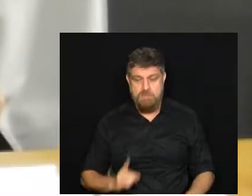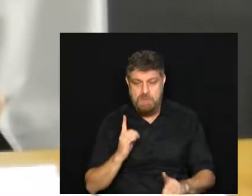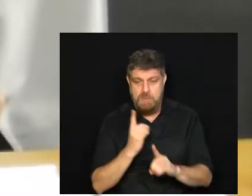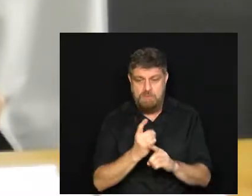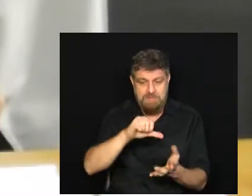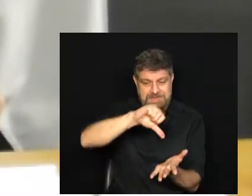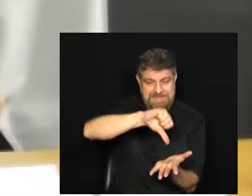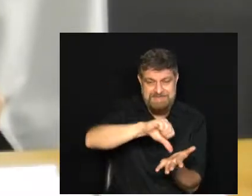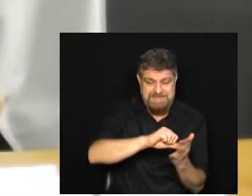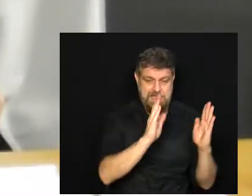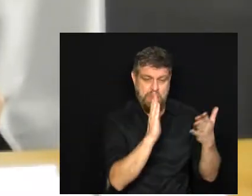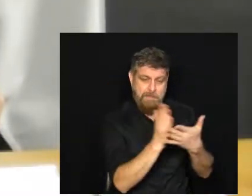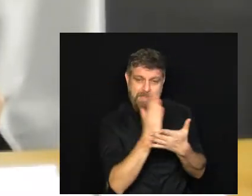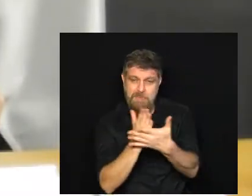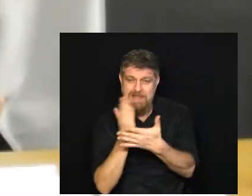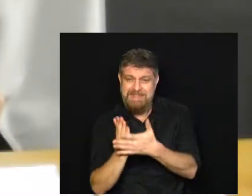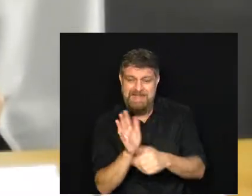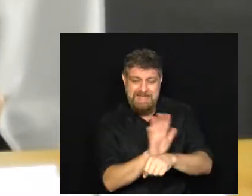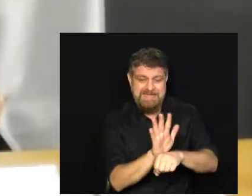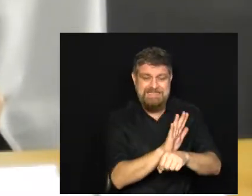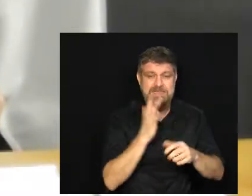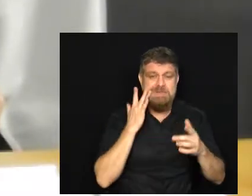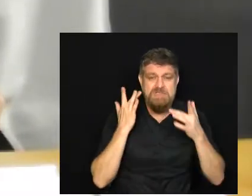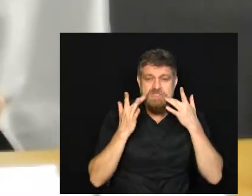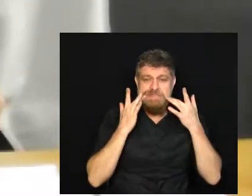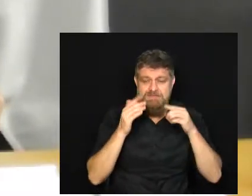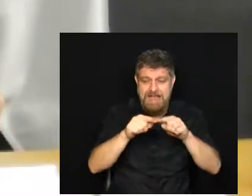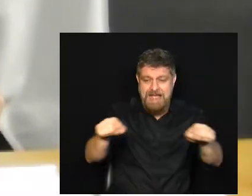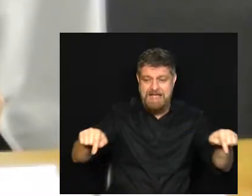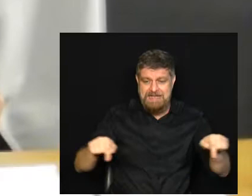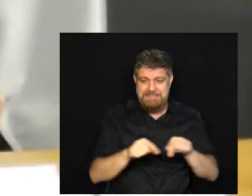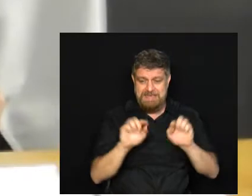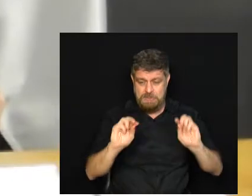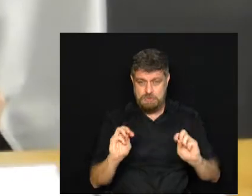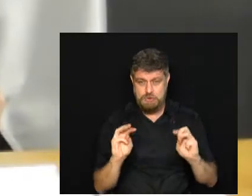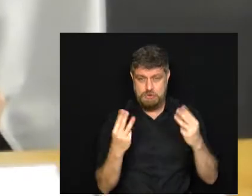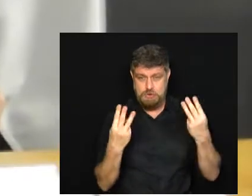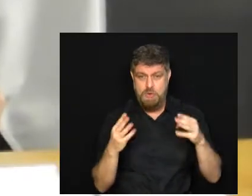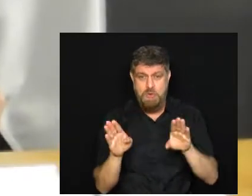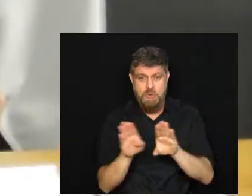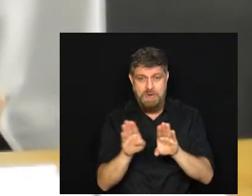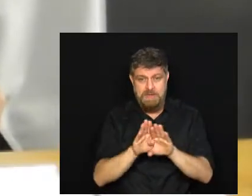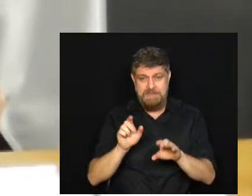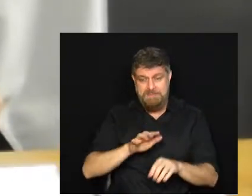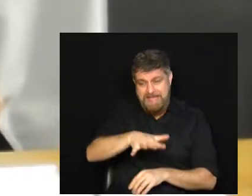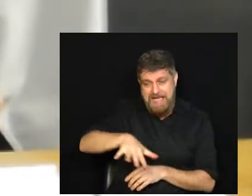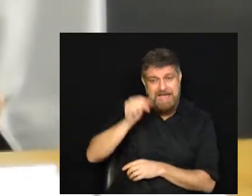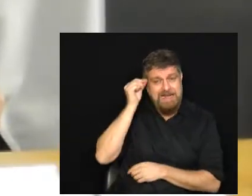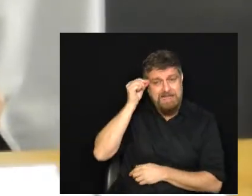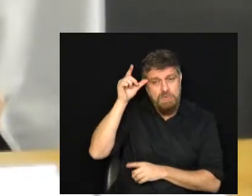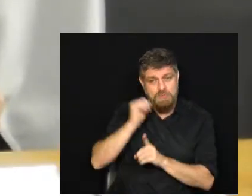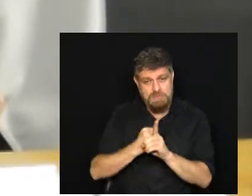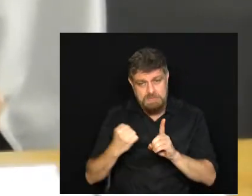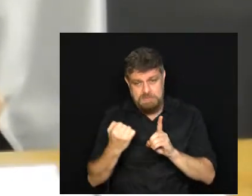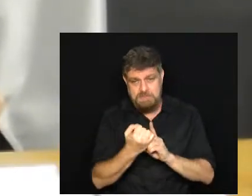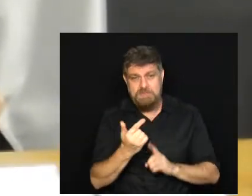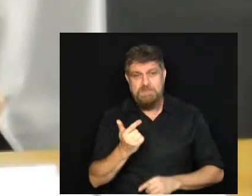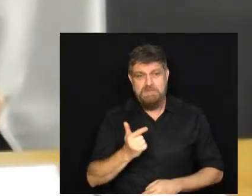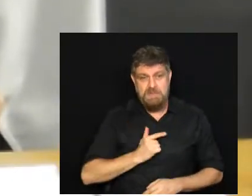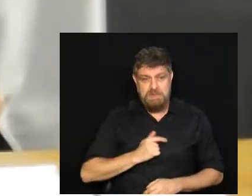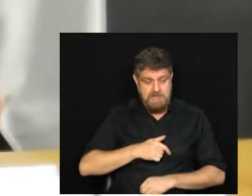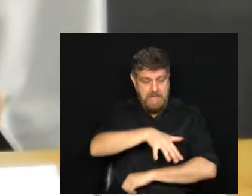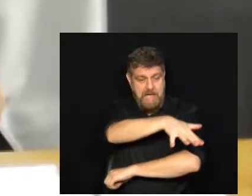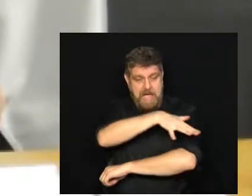culturais, bibliotecas, cinemas, teatros e salas de espetáculos e a realização de eventos culturais e sociais. Os parques